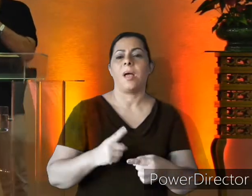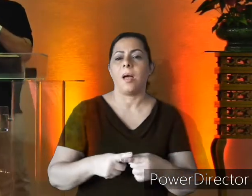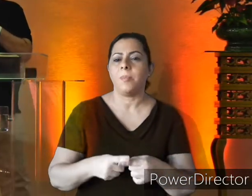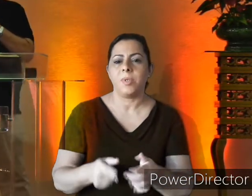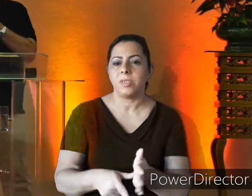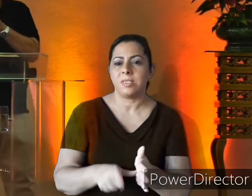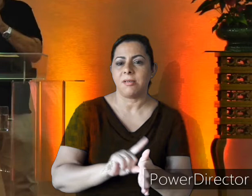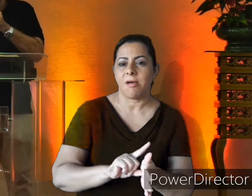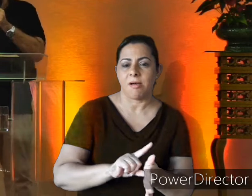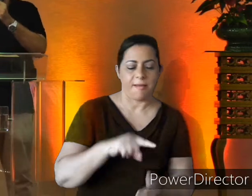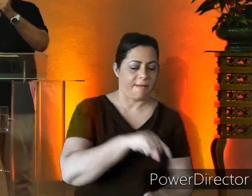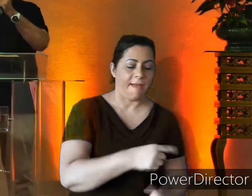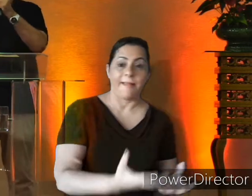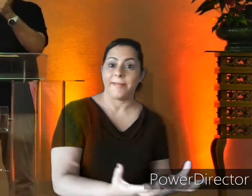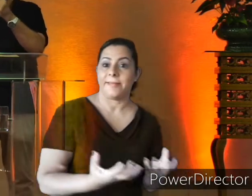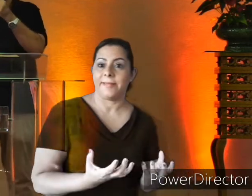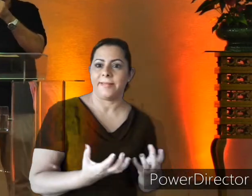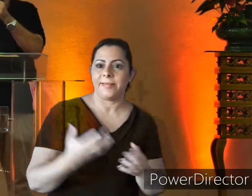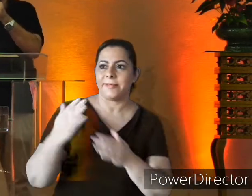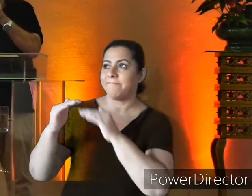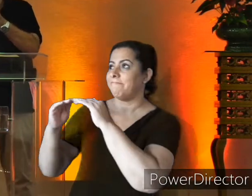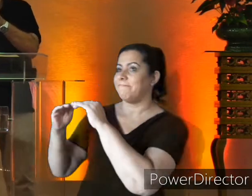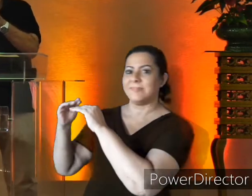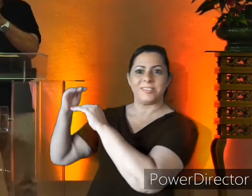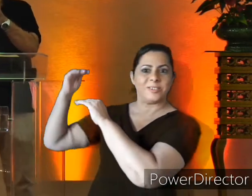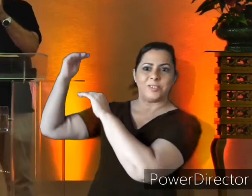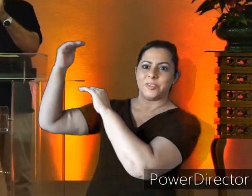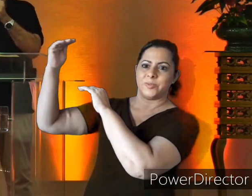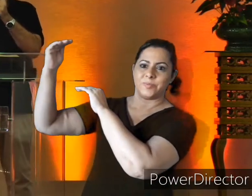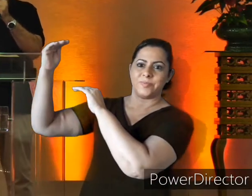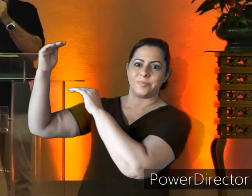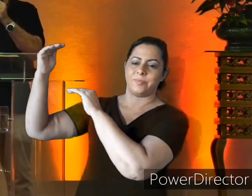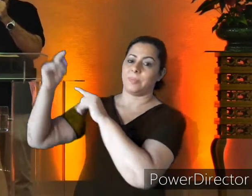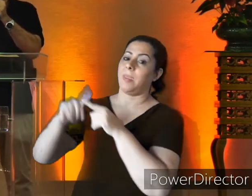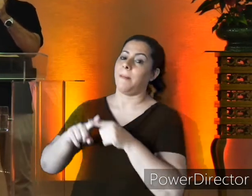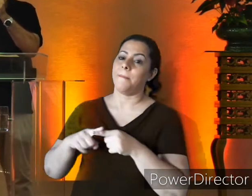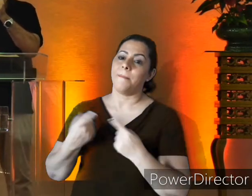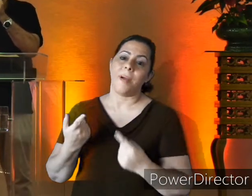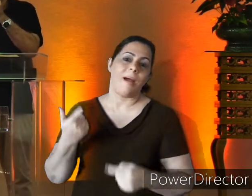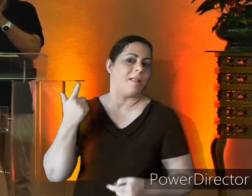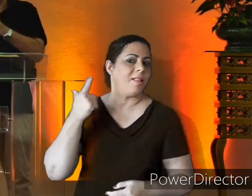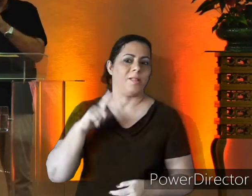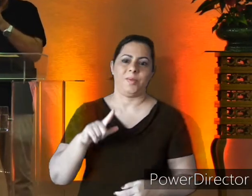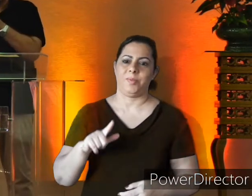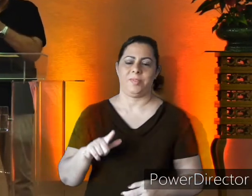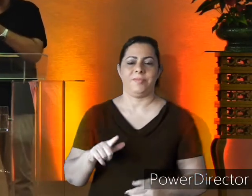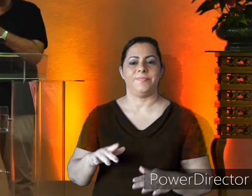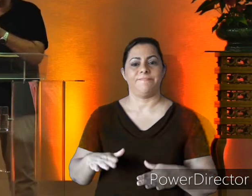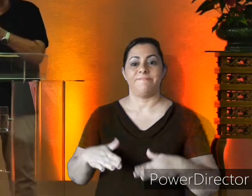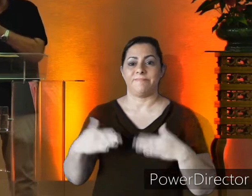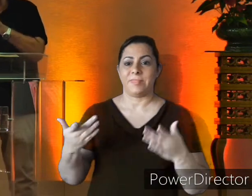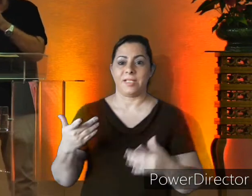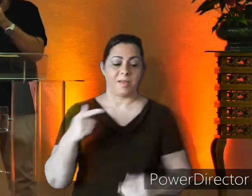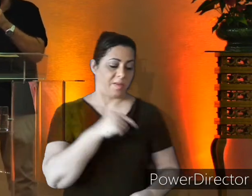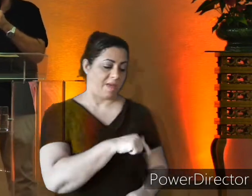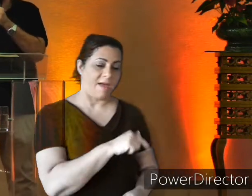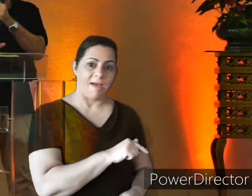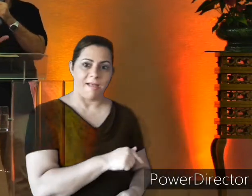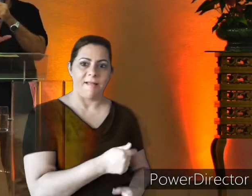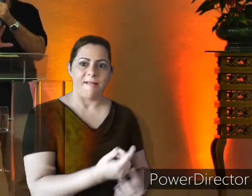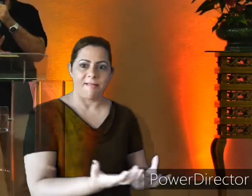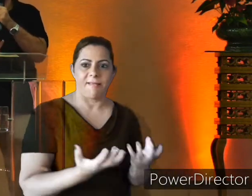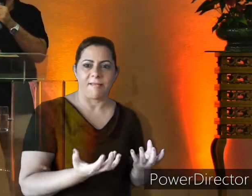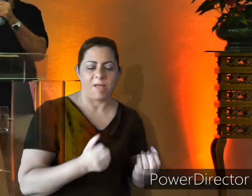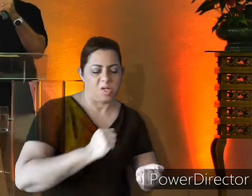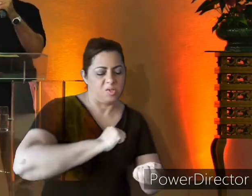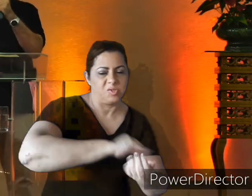atingir a coroa da criação, que é o ser humano. Ele procura logo atingir